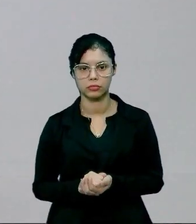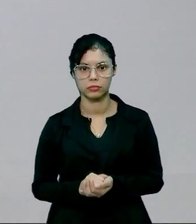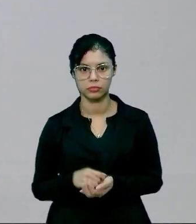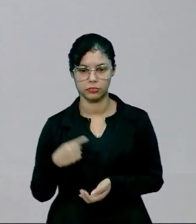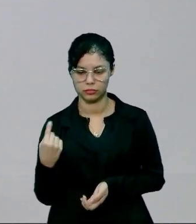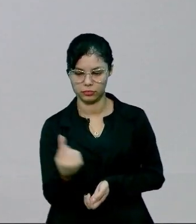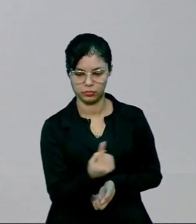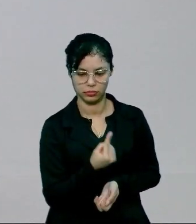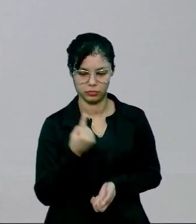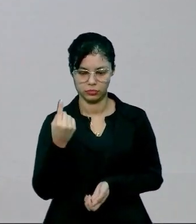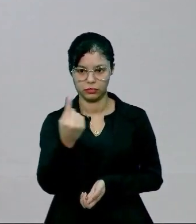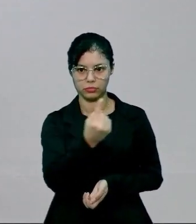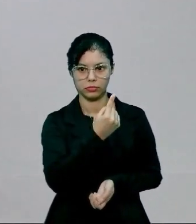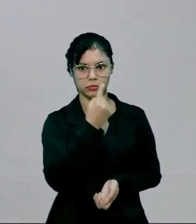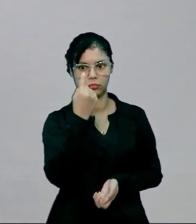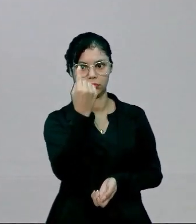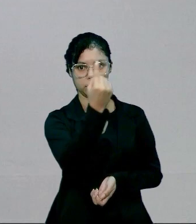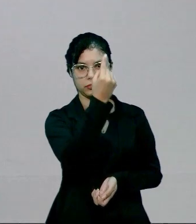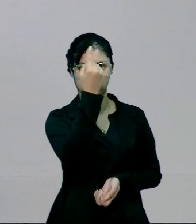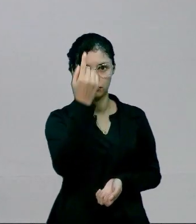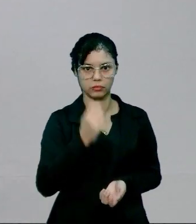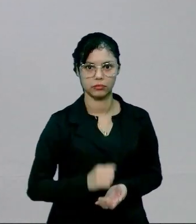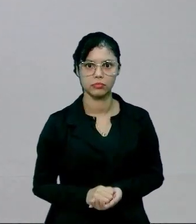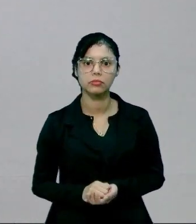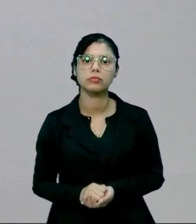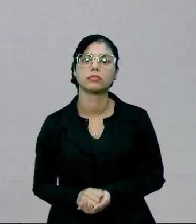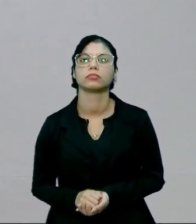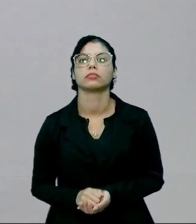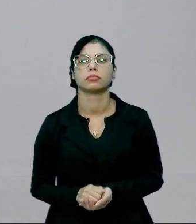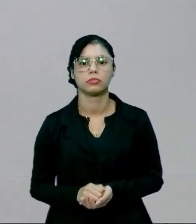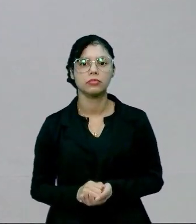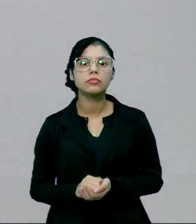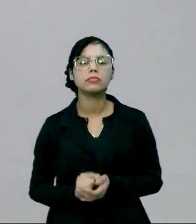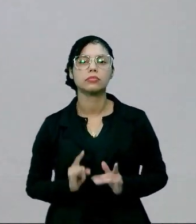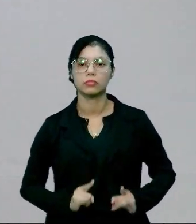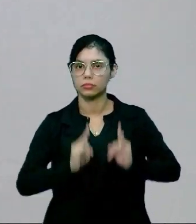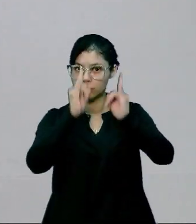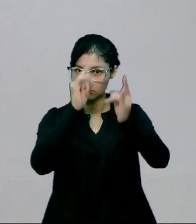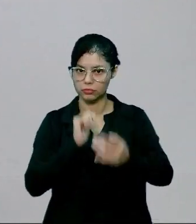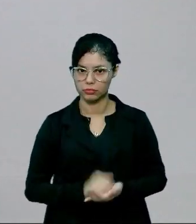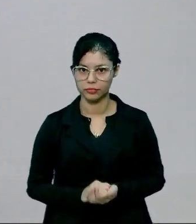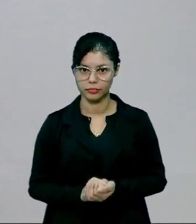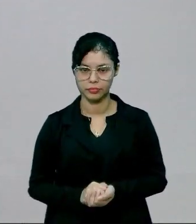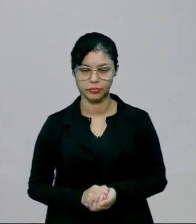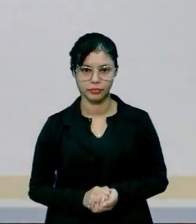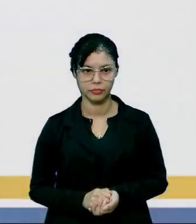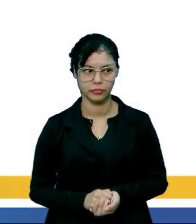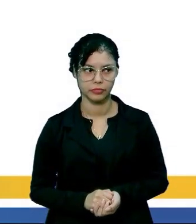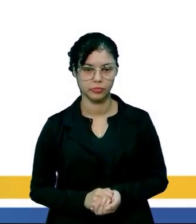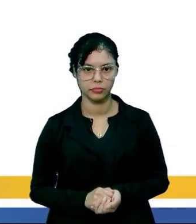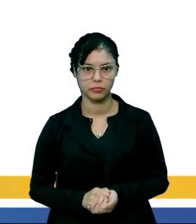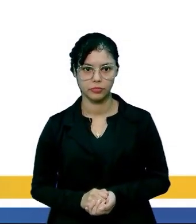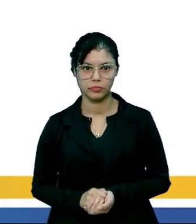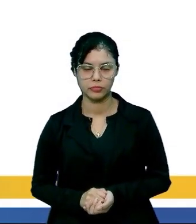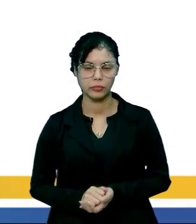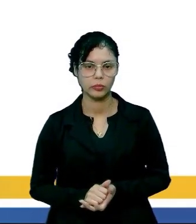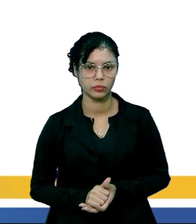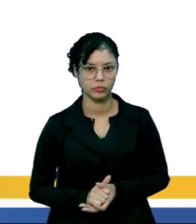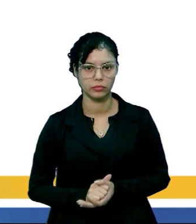aquelas escadas circular, aquelas que a gente vê normalmente nos prédios, tá? Caracol.